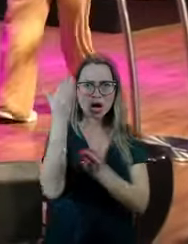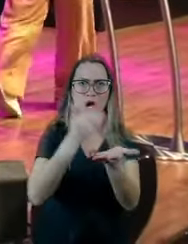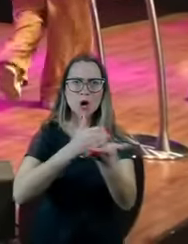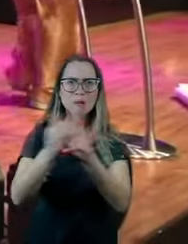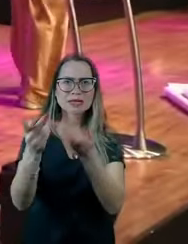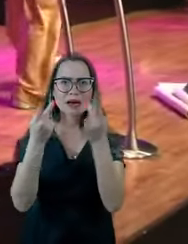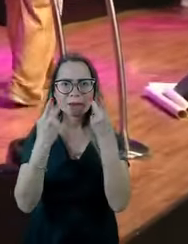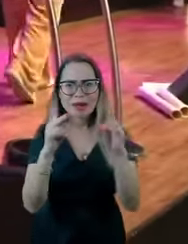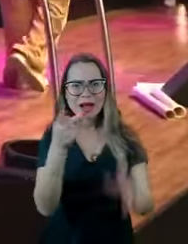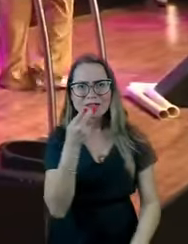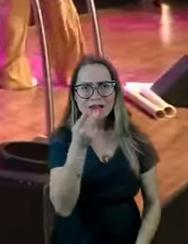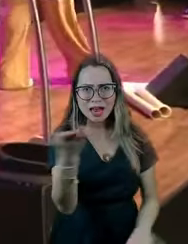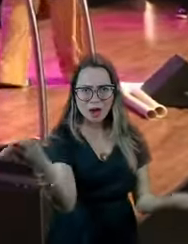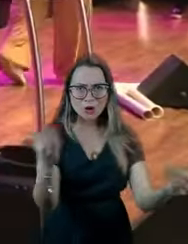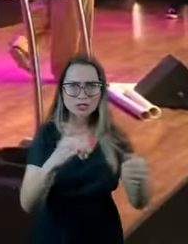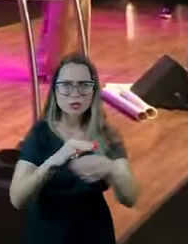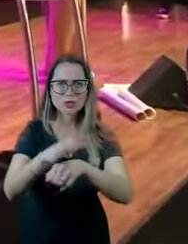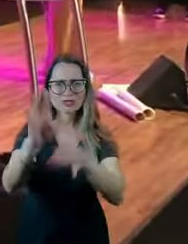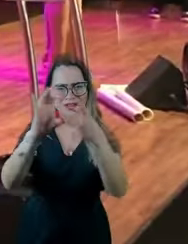nessa noite.